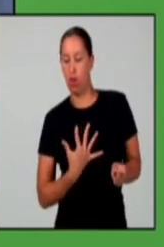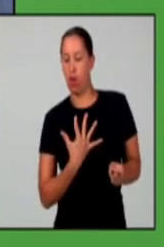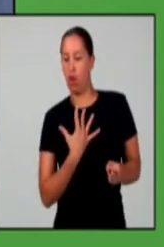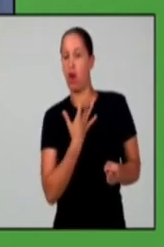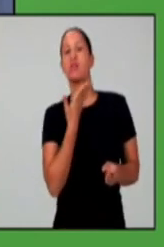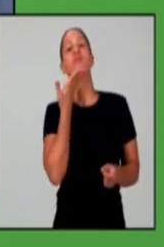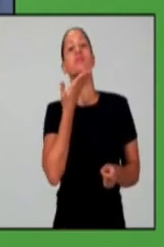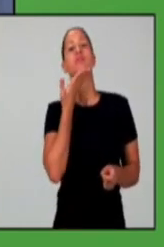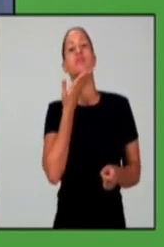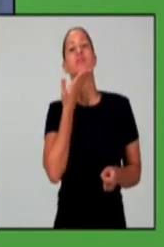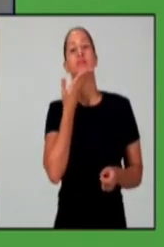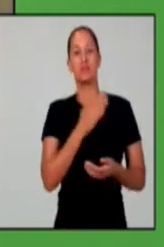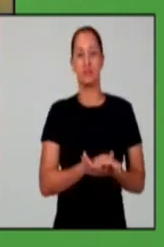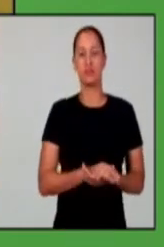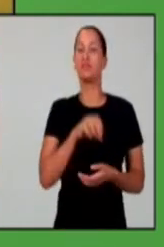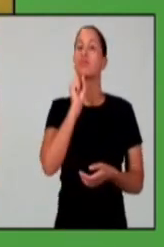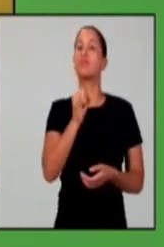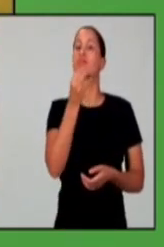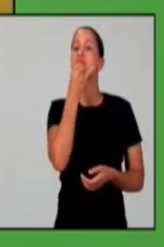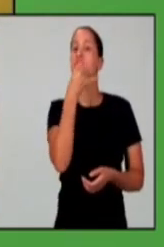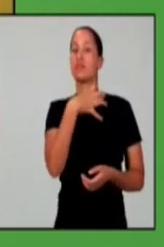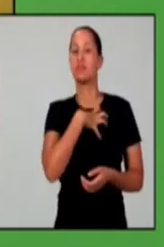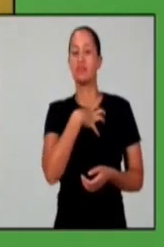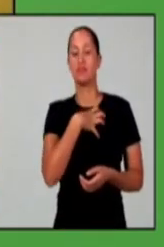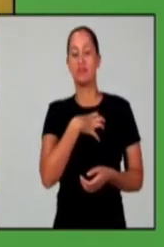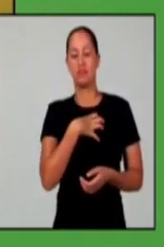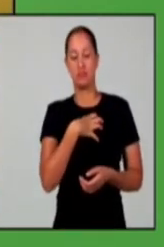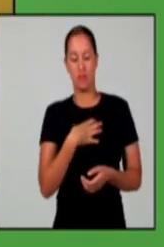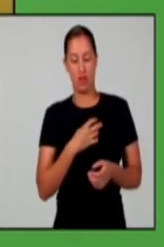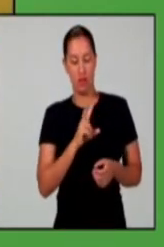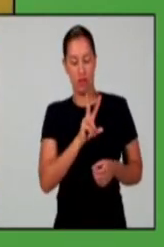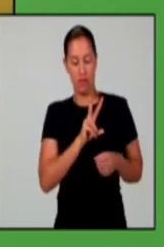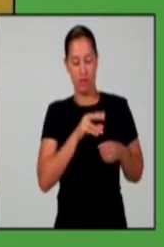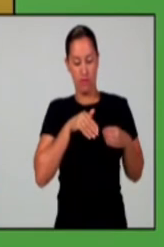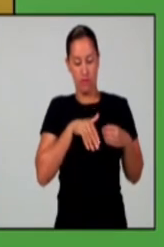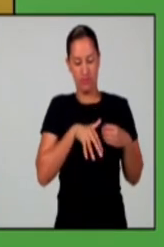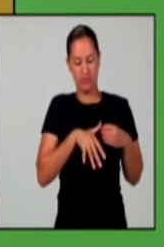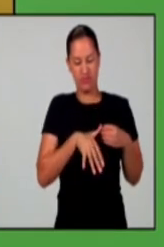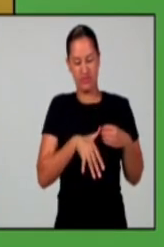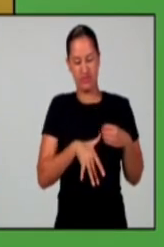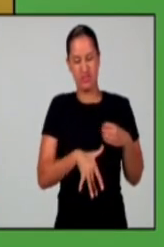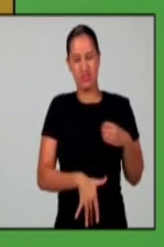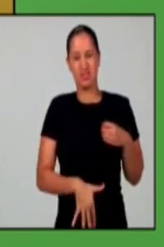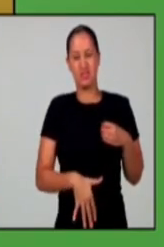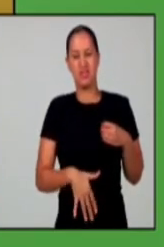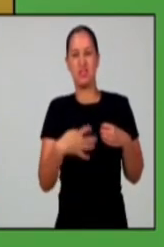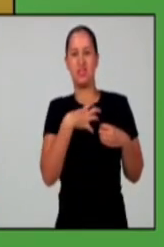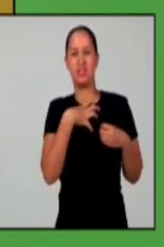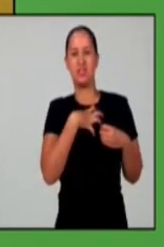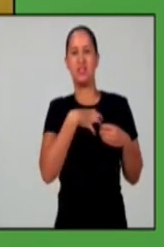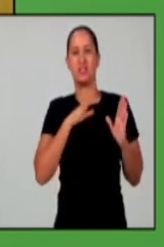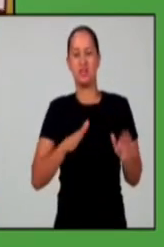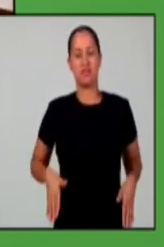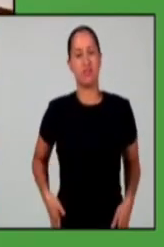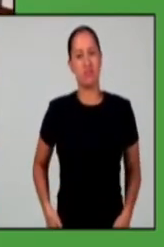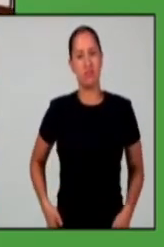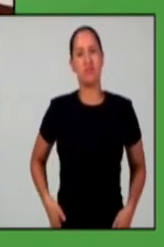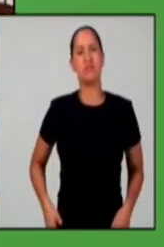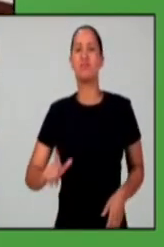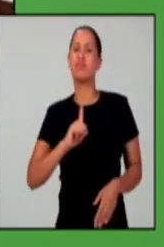coração. Quando a posição das veias e a ação da gravidade não favorecem o transporte de sangue, como nas veias situadas